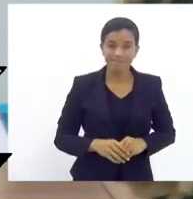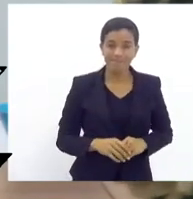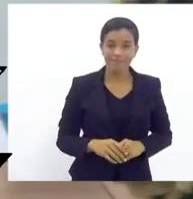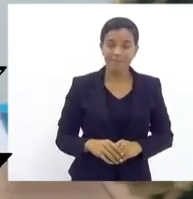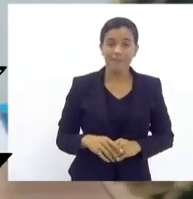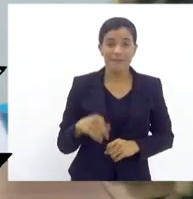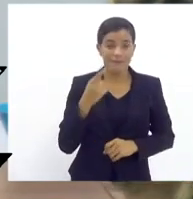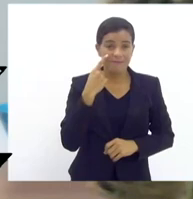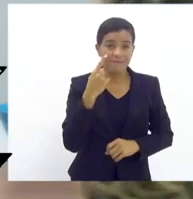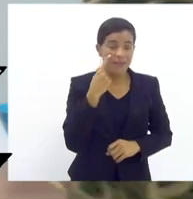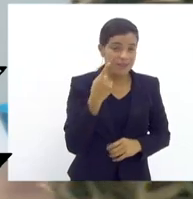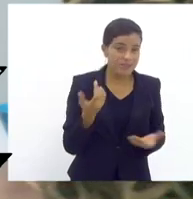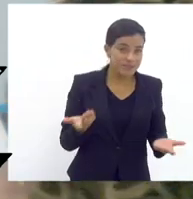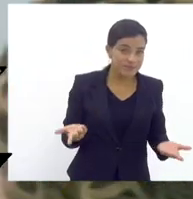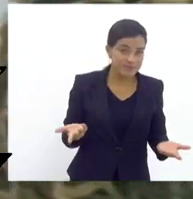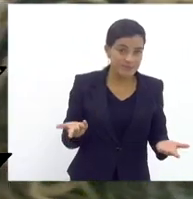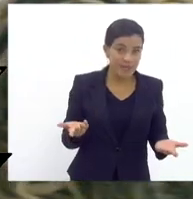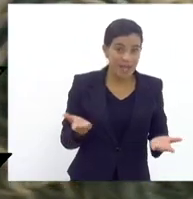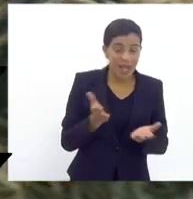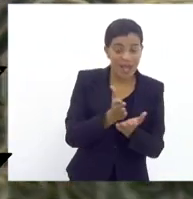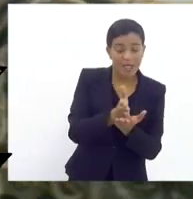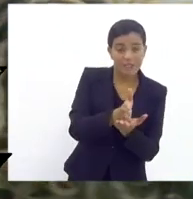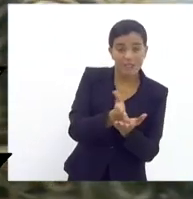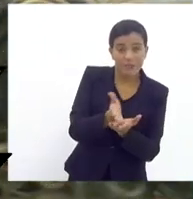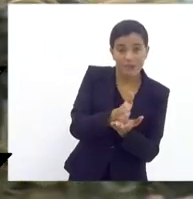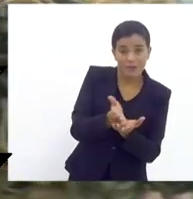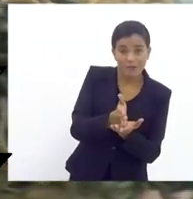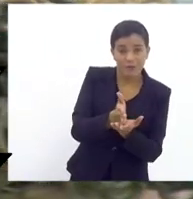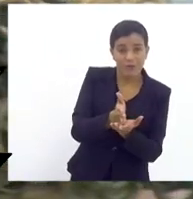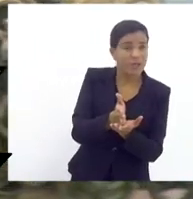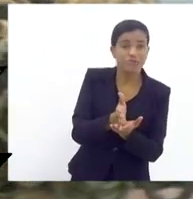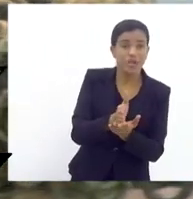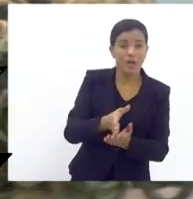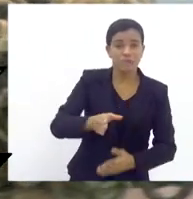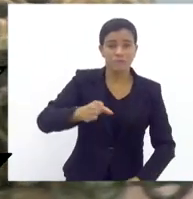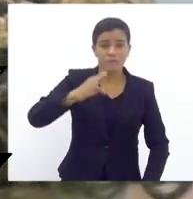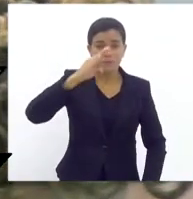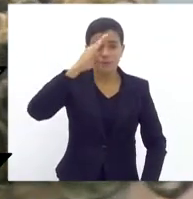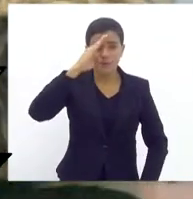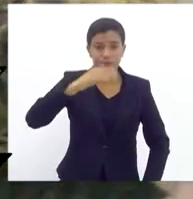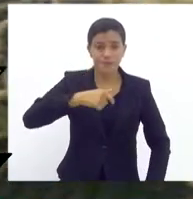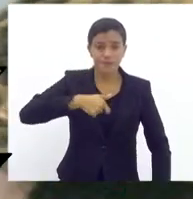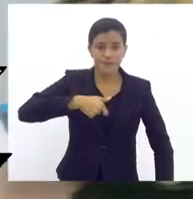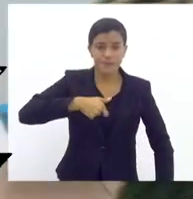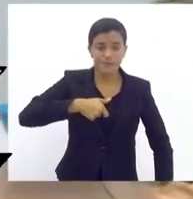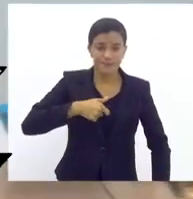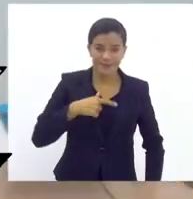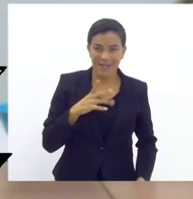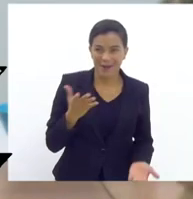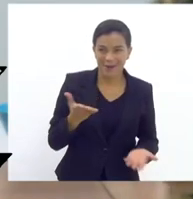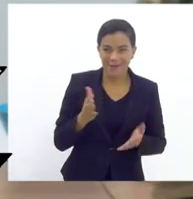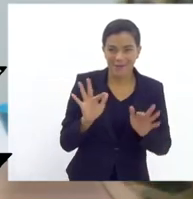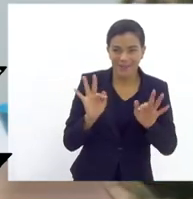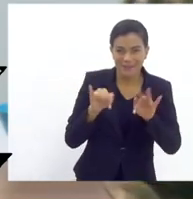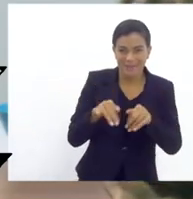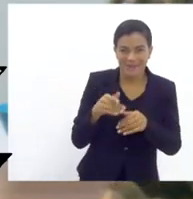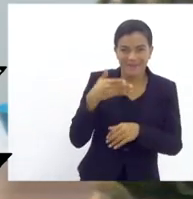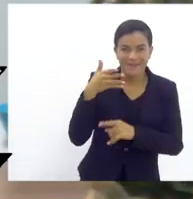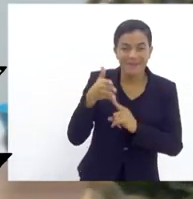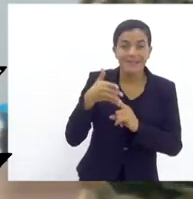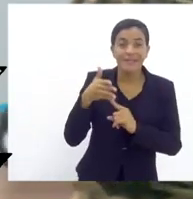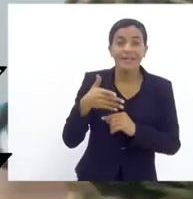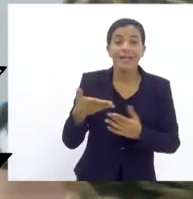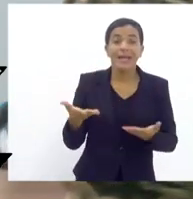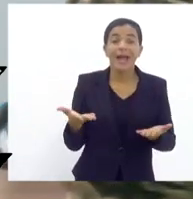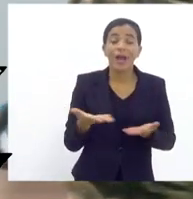veja bem as fronteiras estão militarizadas né eu vou concluir e a